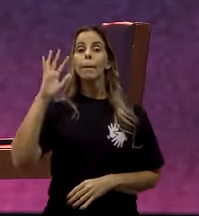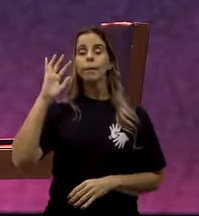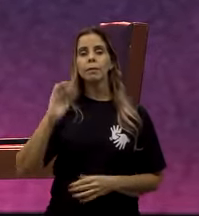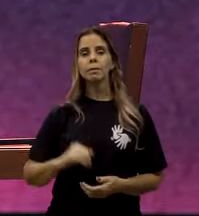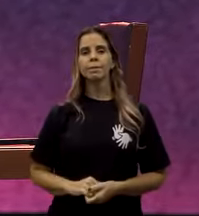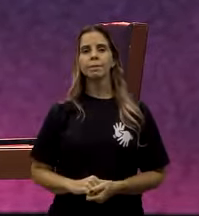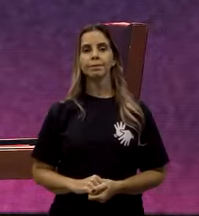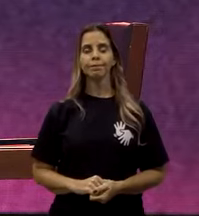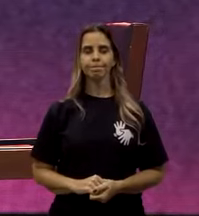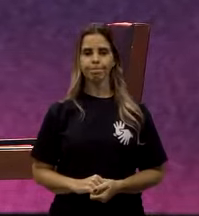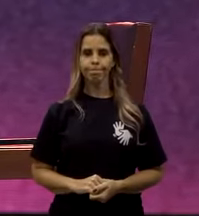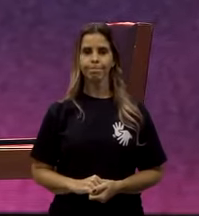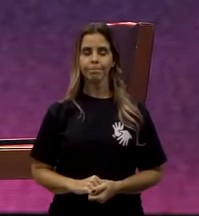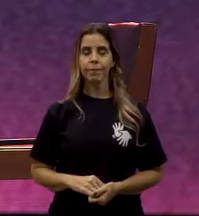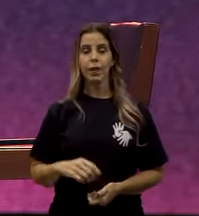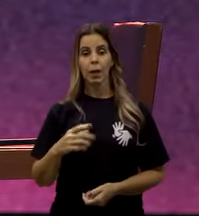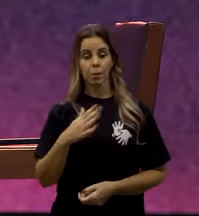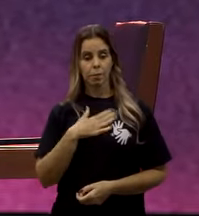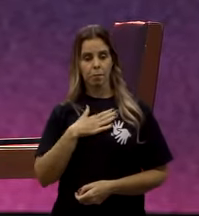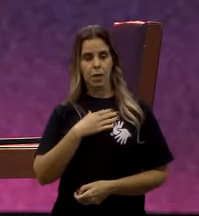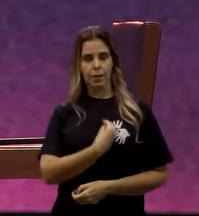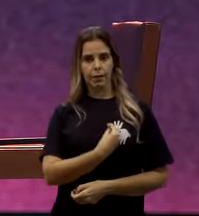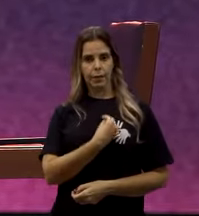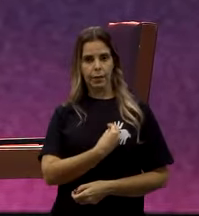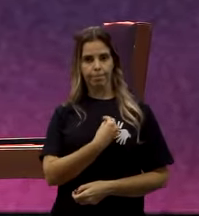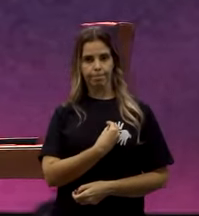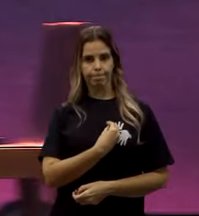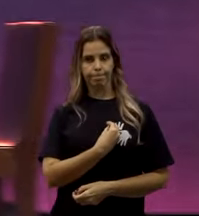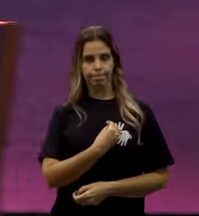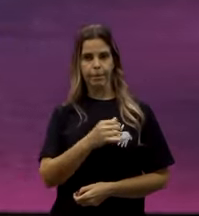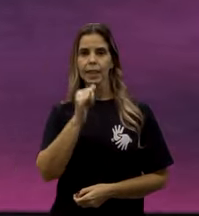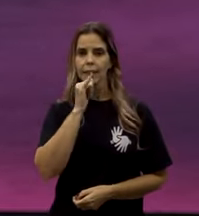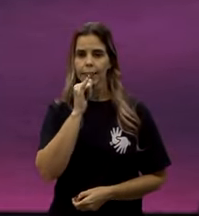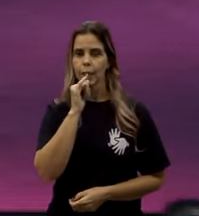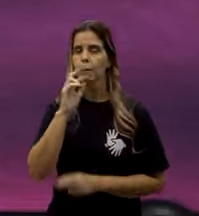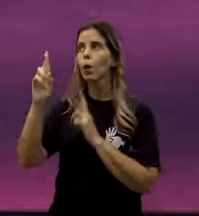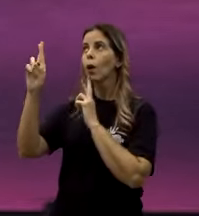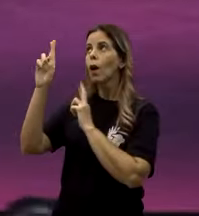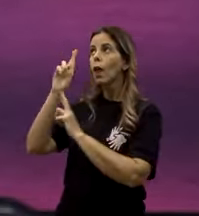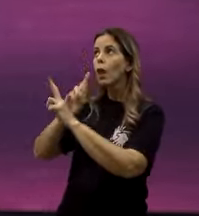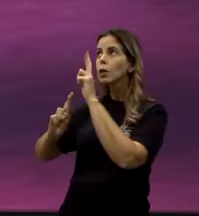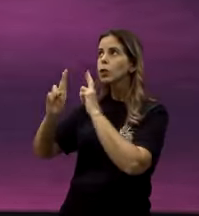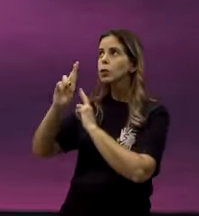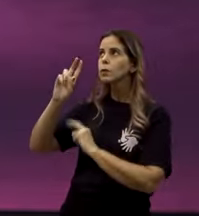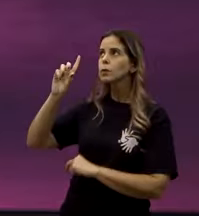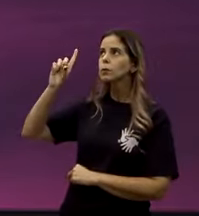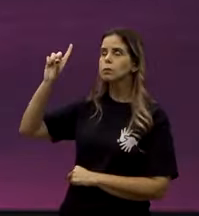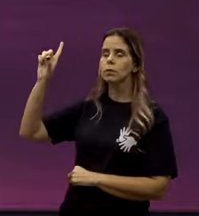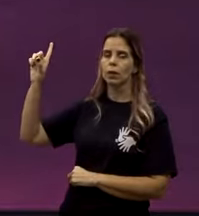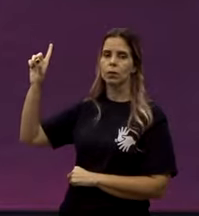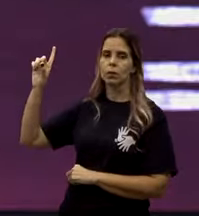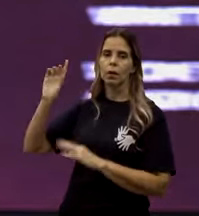extraordinários na minha vida por exemplo como é que você quer ter relacion com Deus se você não tem nenhuma Bíblia